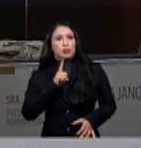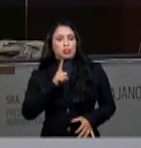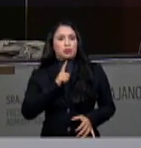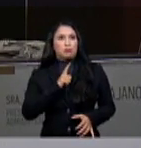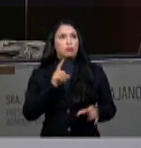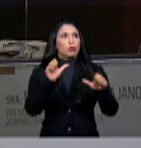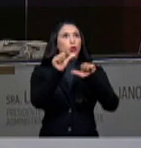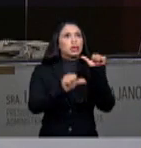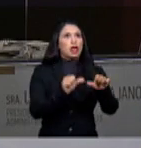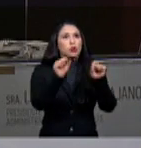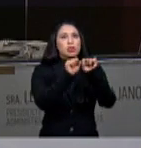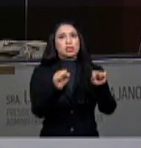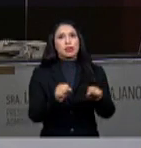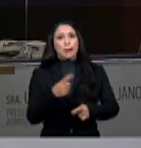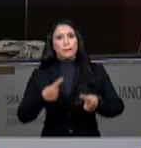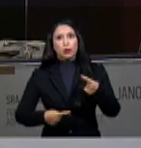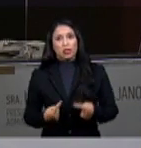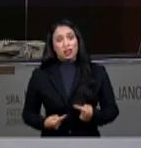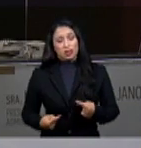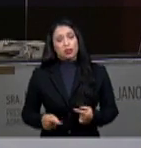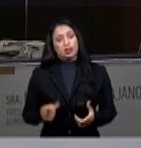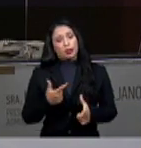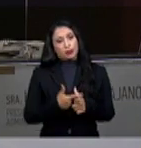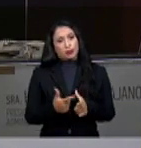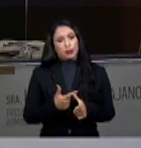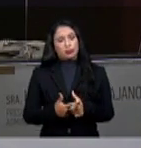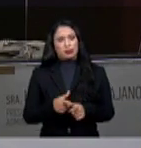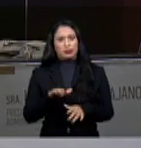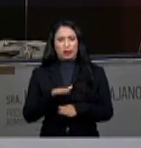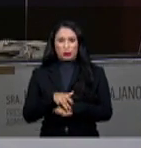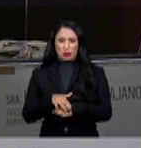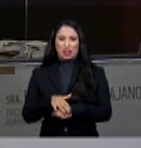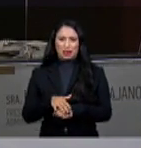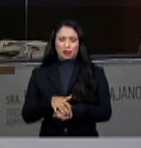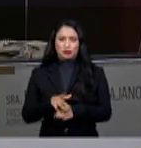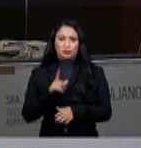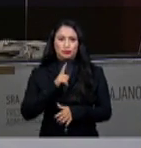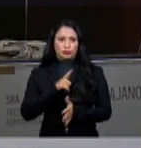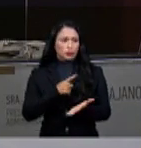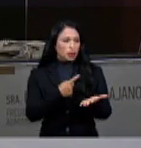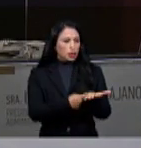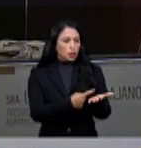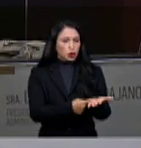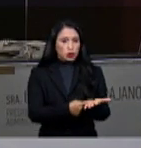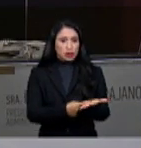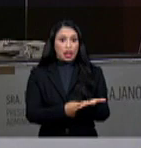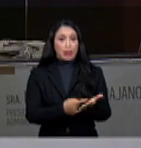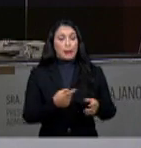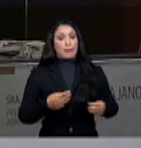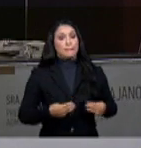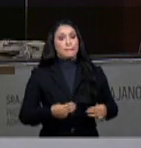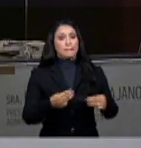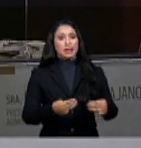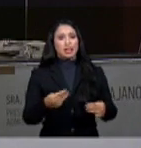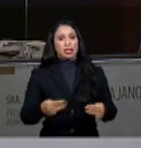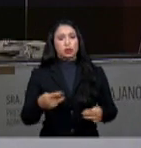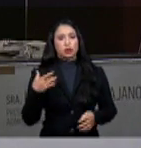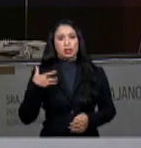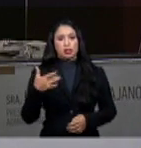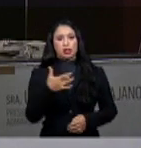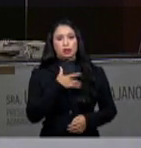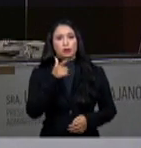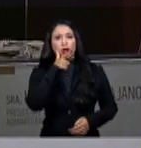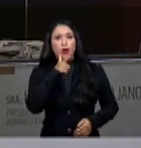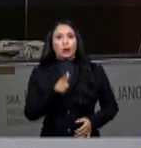sistema político no mundo que tá muito doente tá doente eu vou ter que negociar ministro da saúde para poder